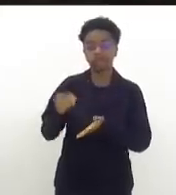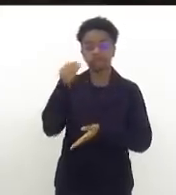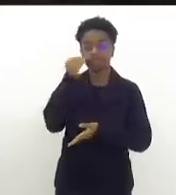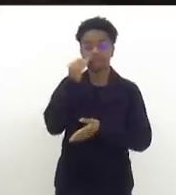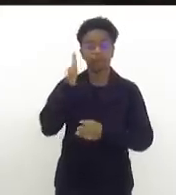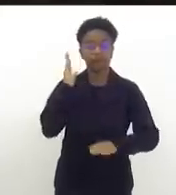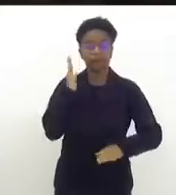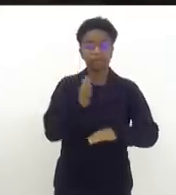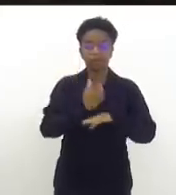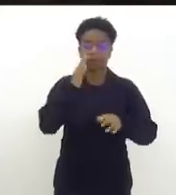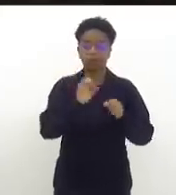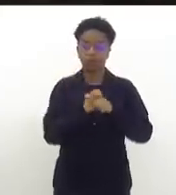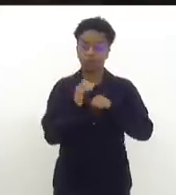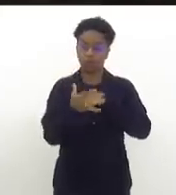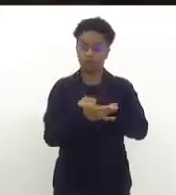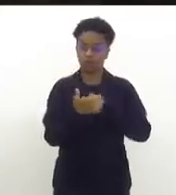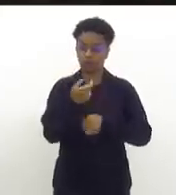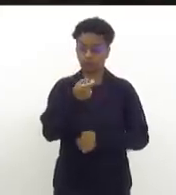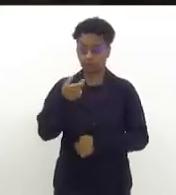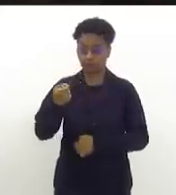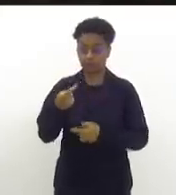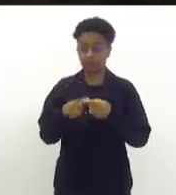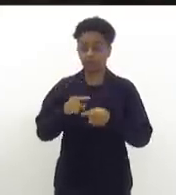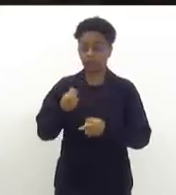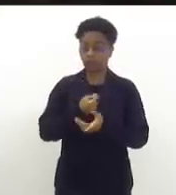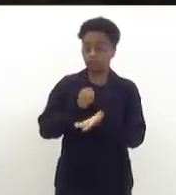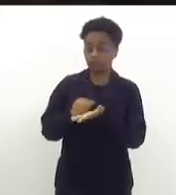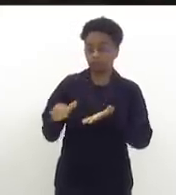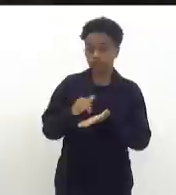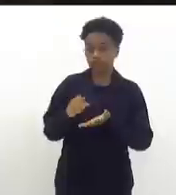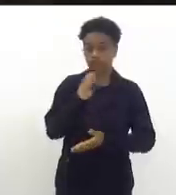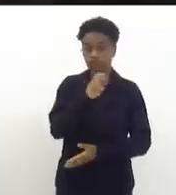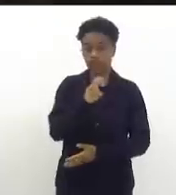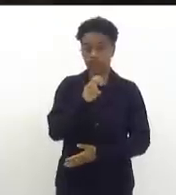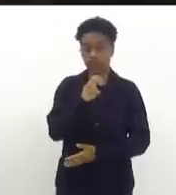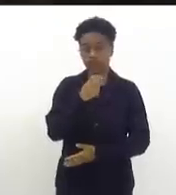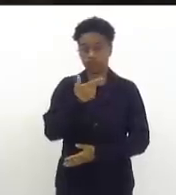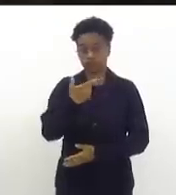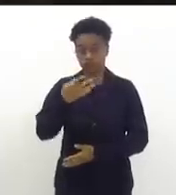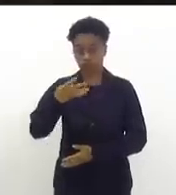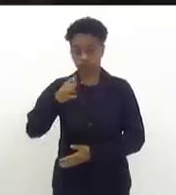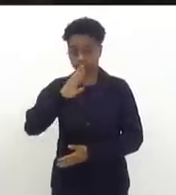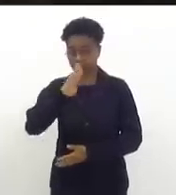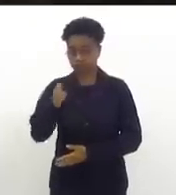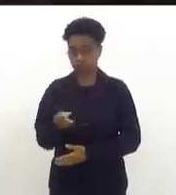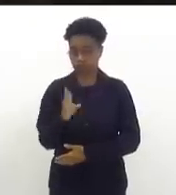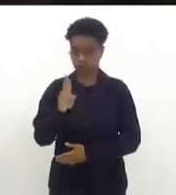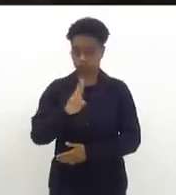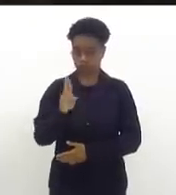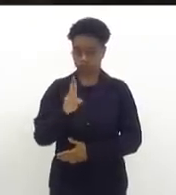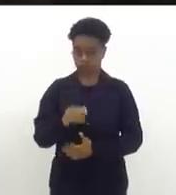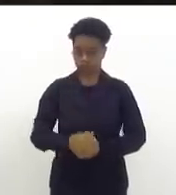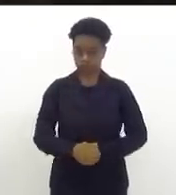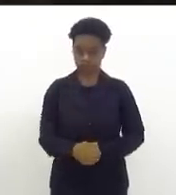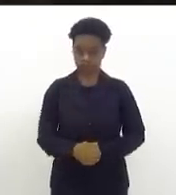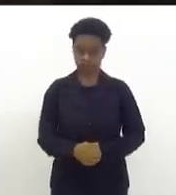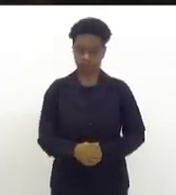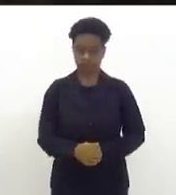2020 que foi 524 bilhões de reais